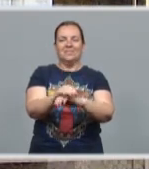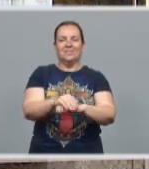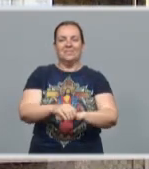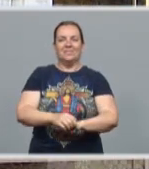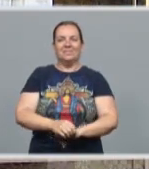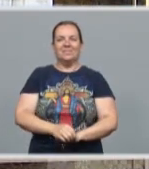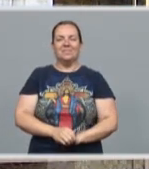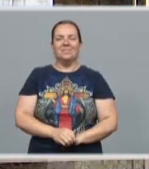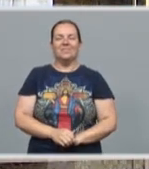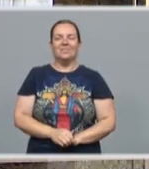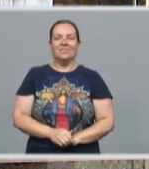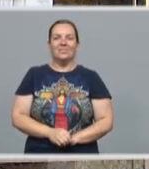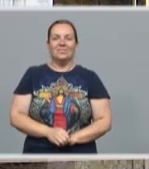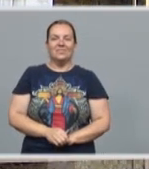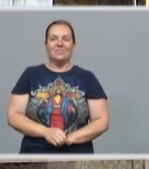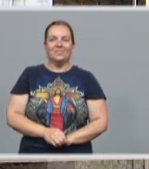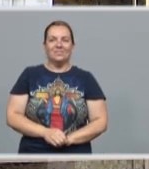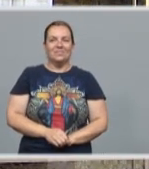guarde.